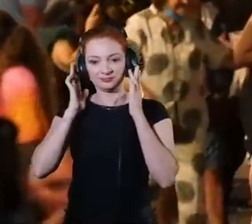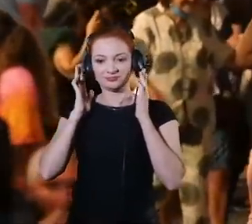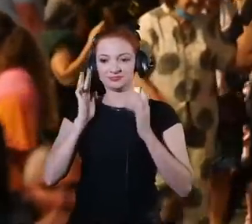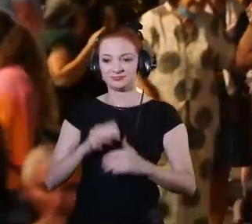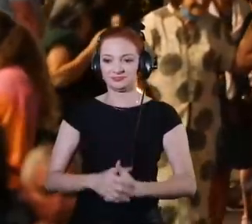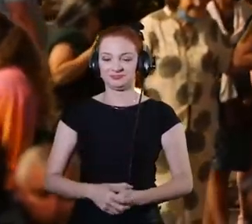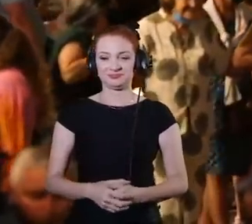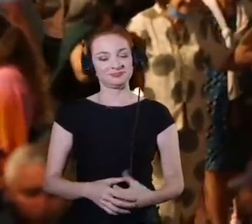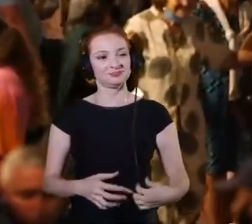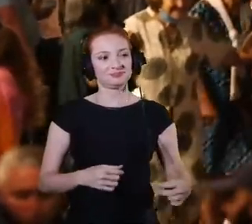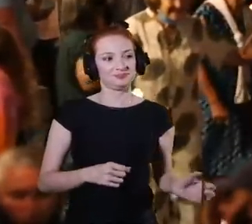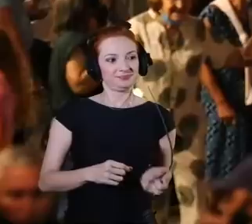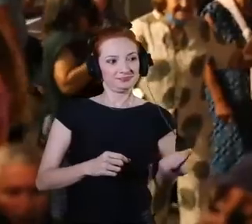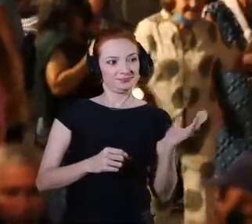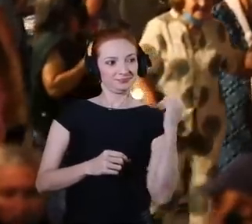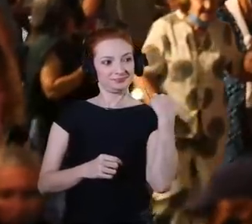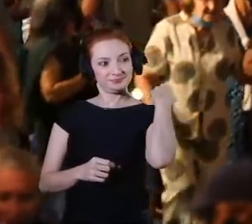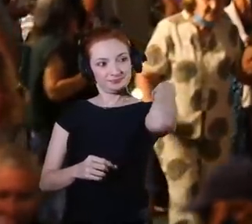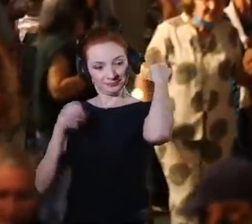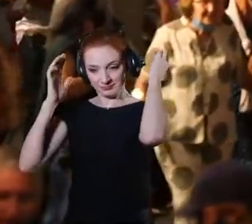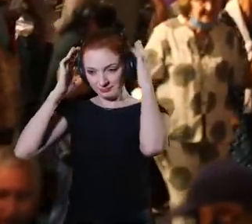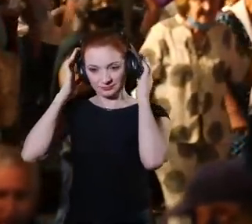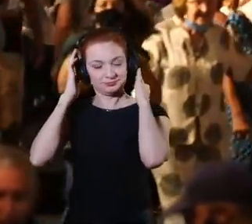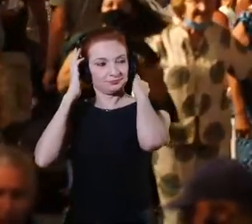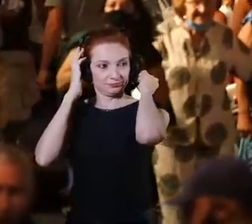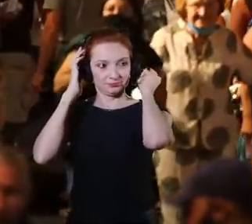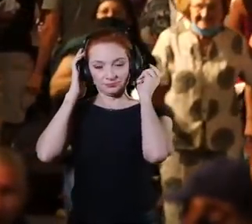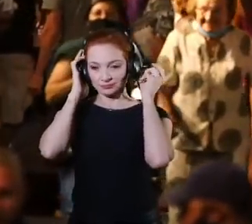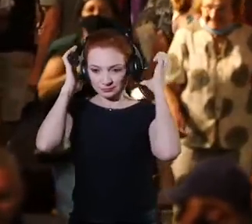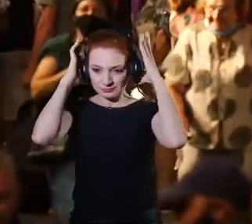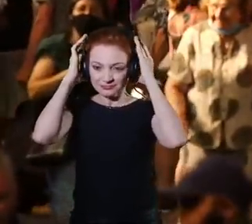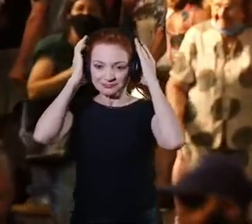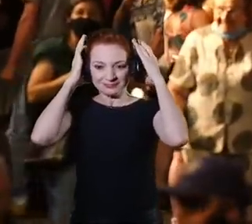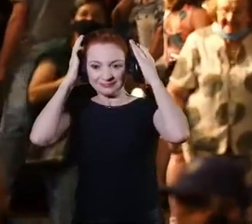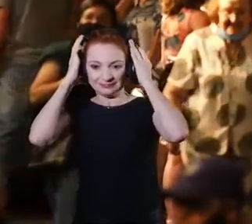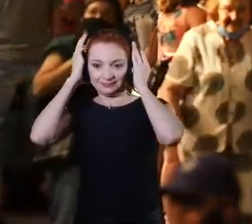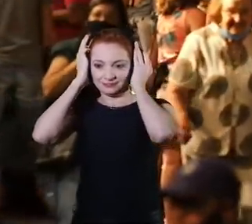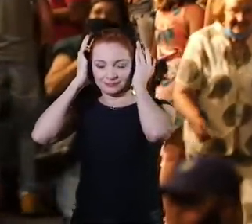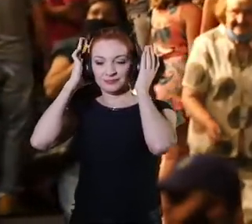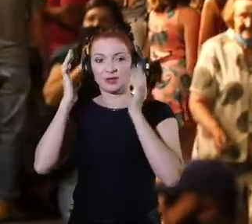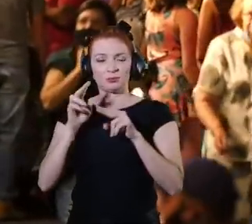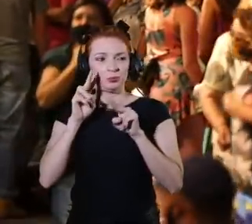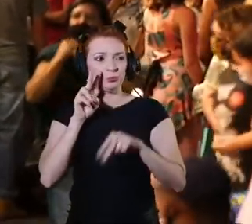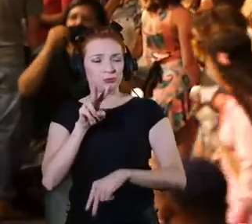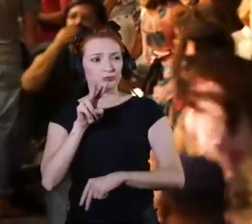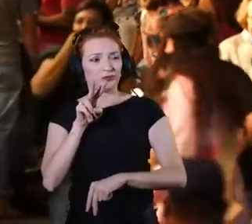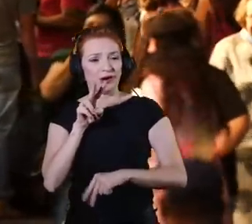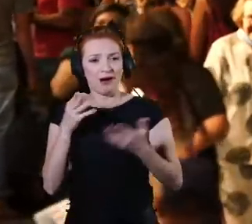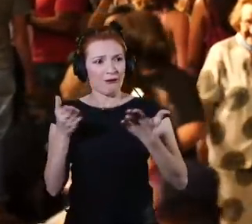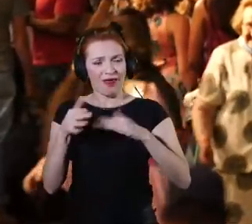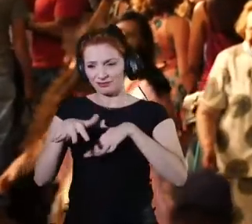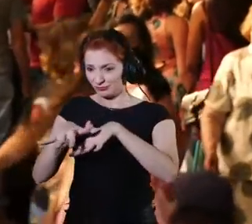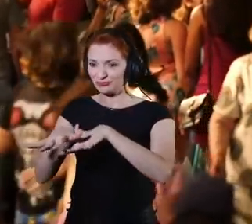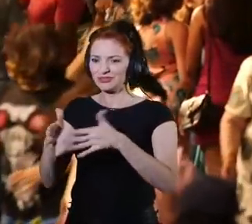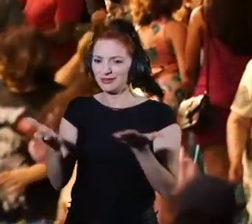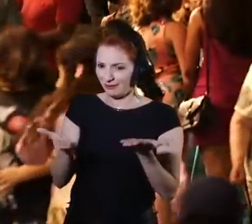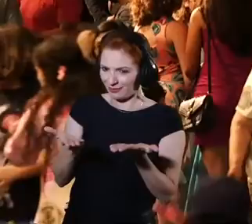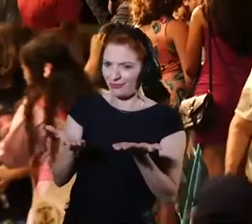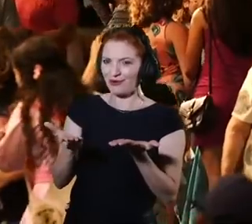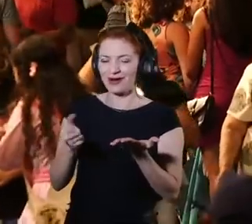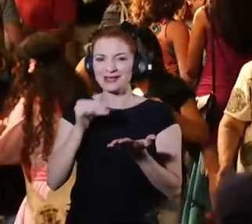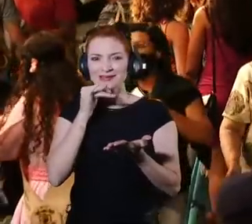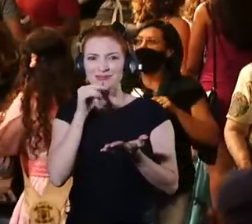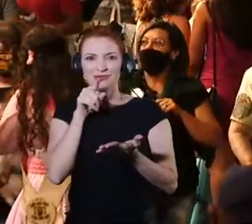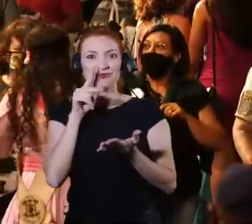Né? Você assiste 1000 vezes e tu ri as 1000 vezes com as mesmas cenas, né? Então, o desfile da Festa da Uva é isso. Você